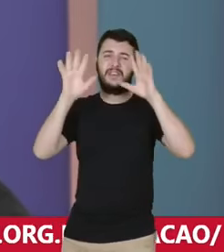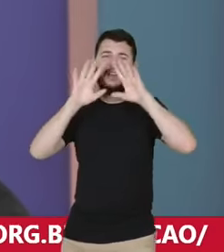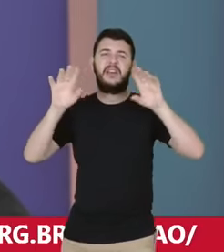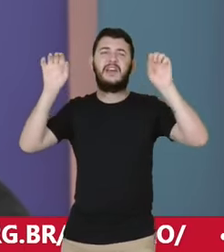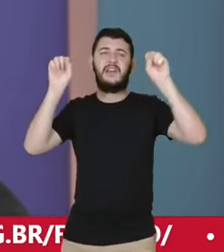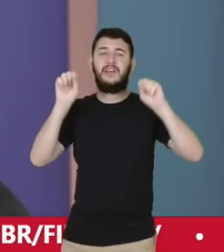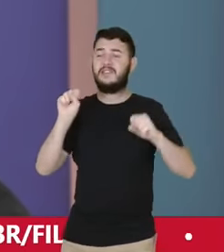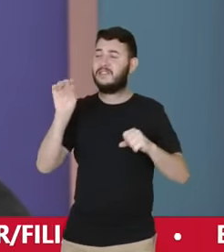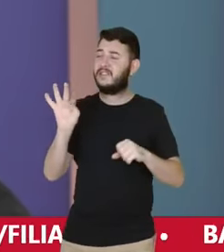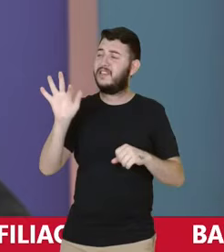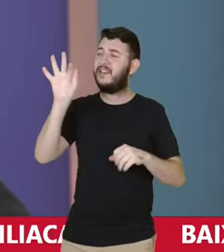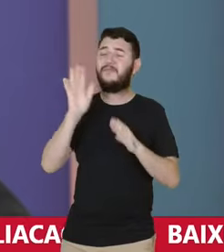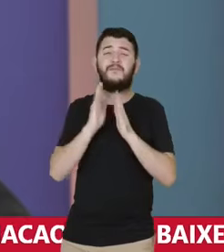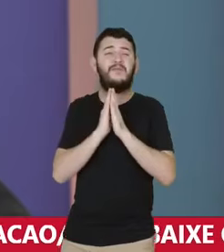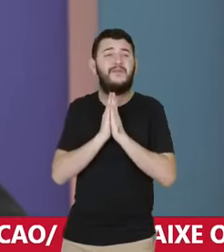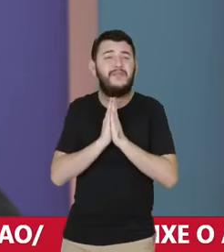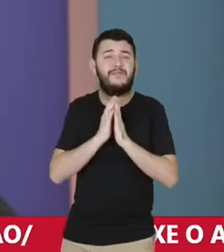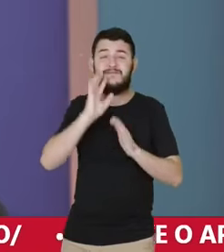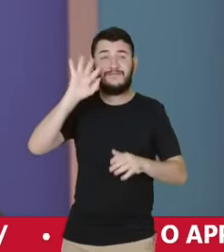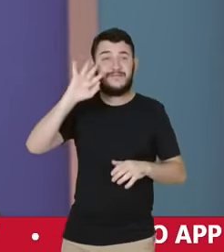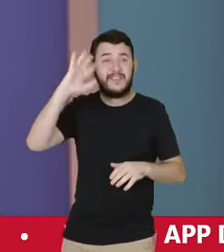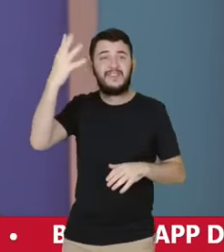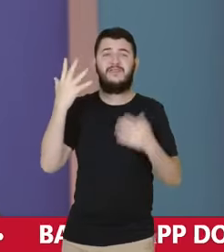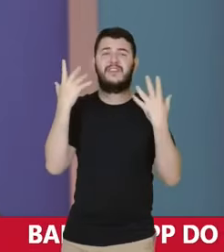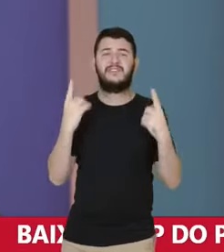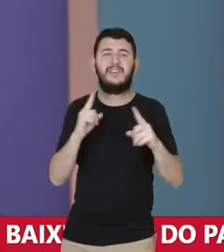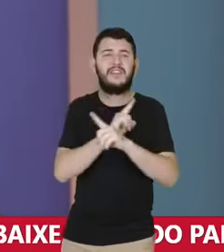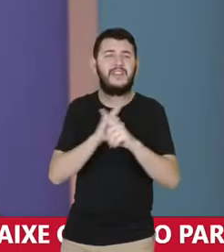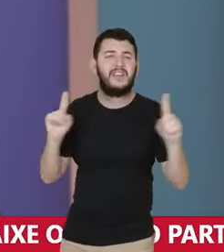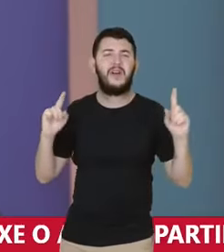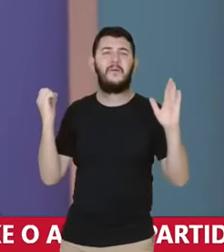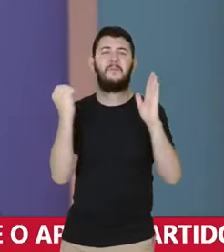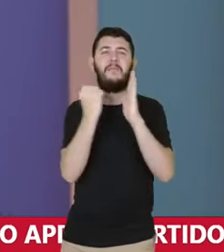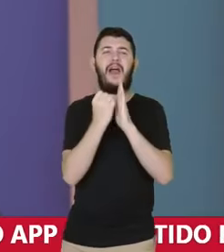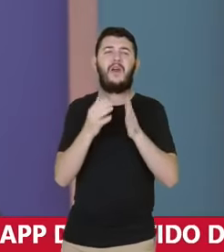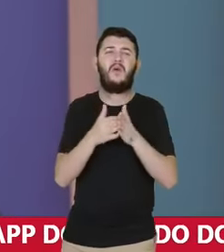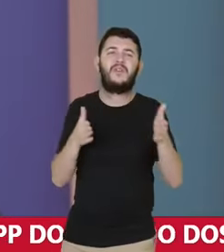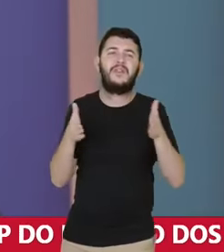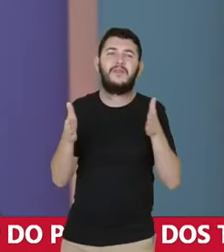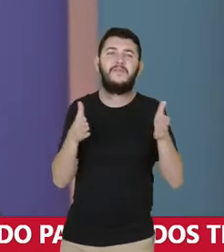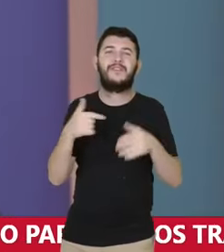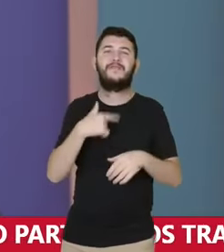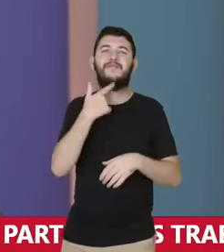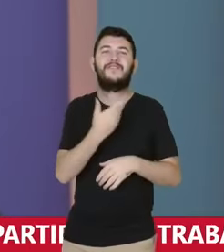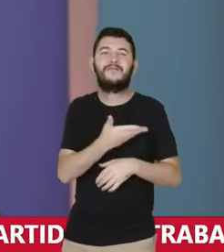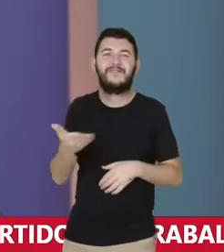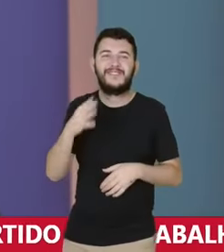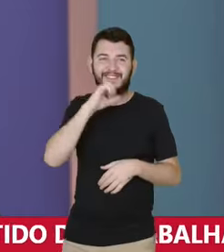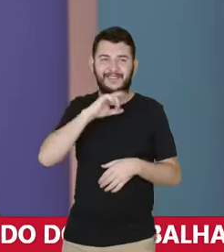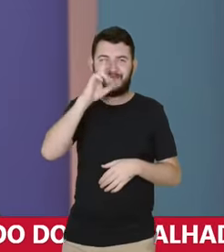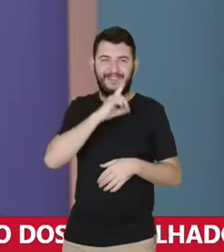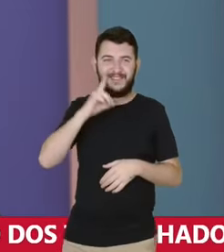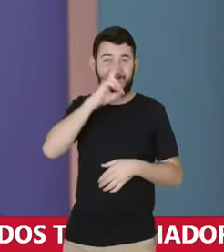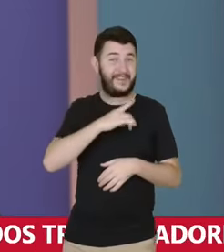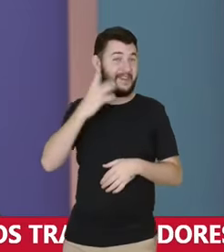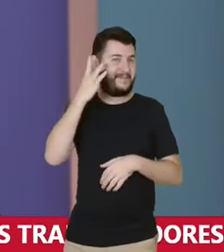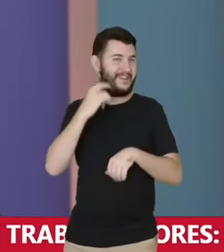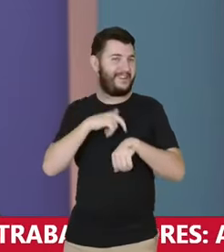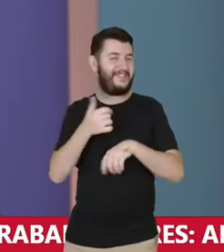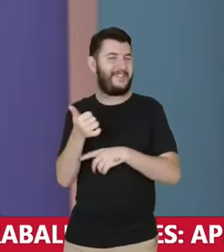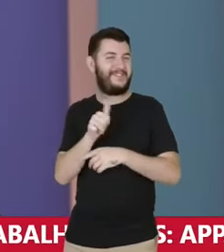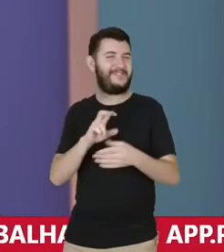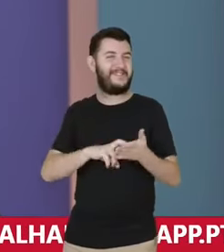uma boa decisão e recuse a demarcação do marco temporal. Eu desejo a você um bom final de semana. Amanhã, às 11